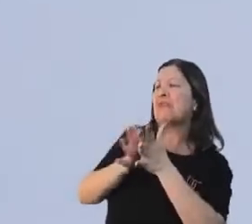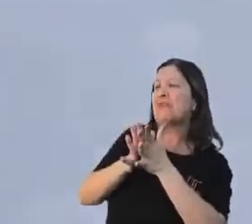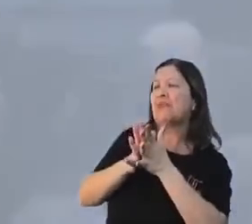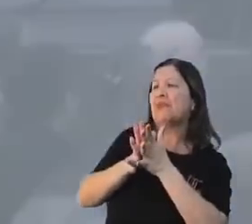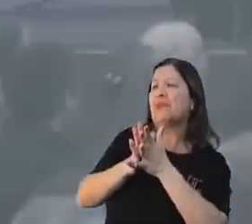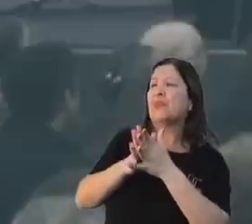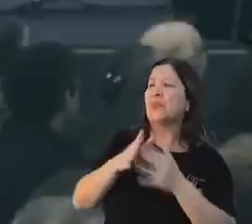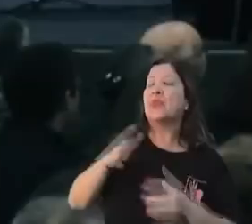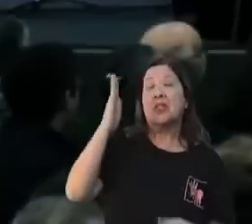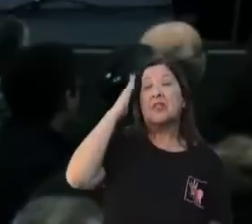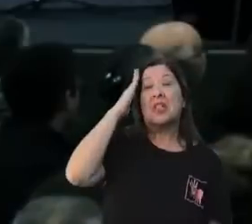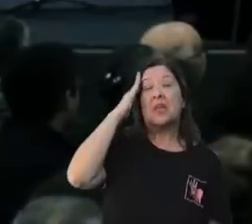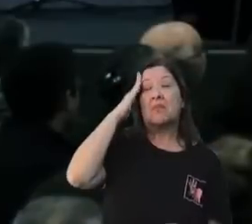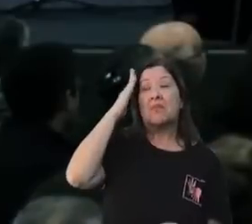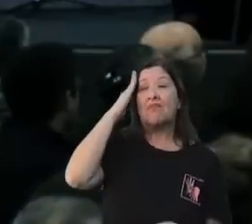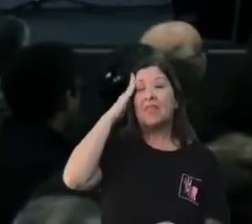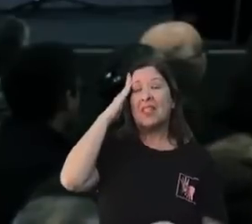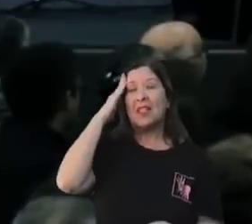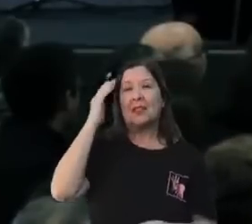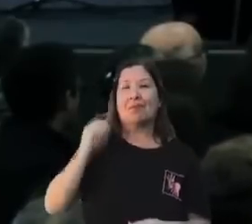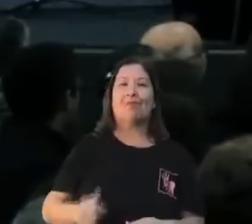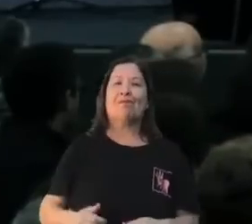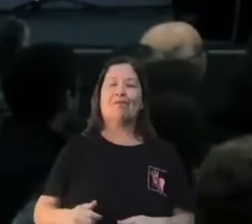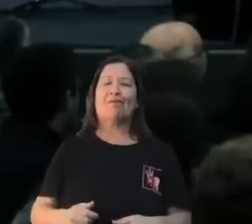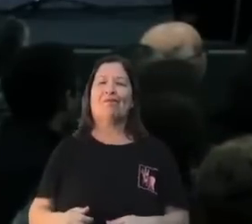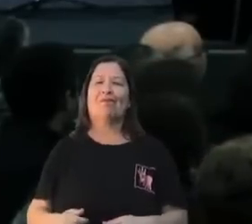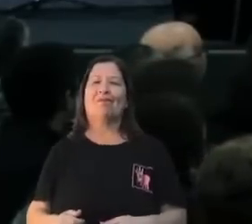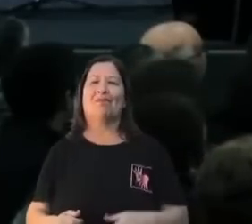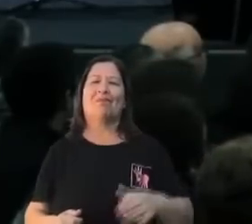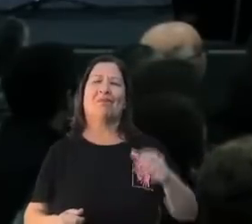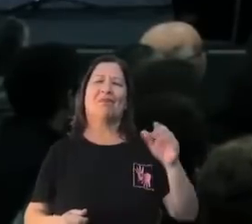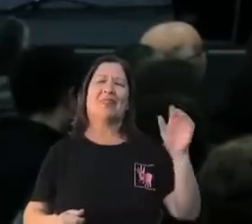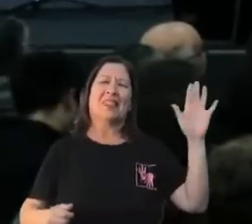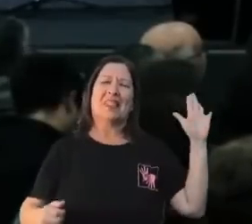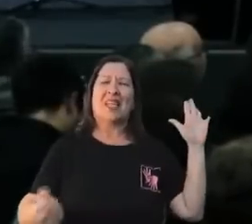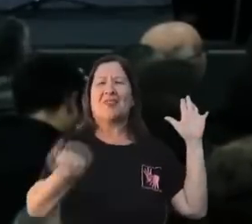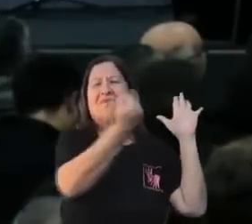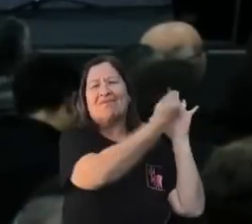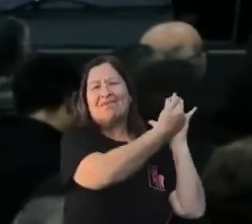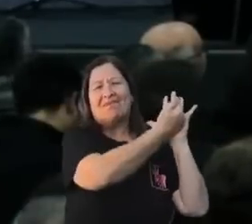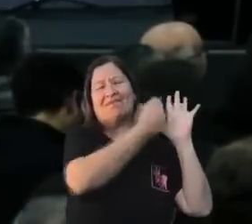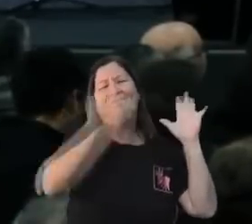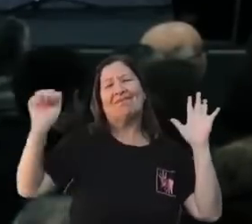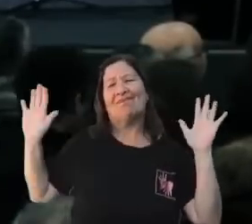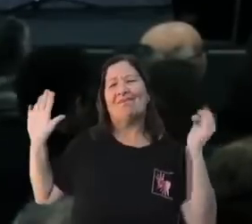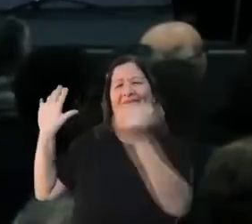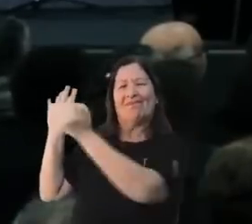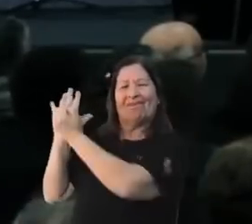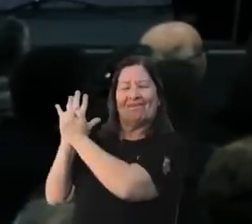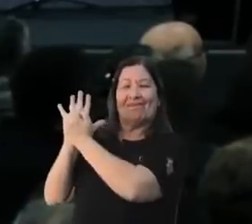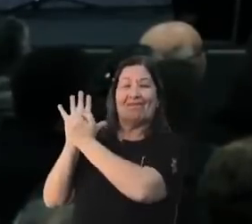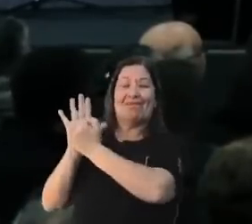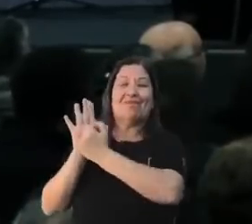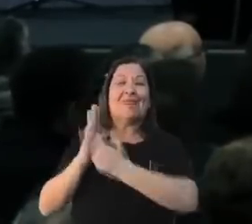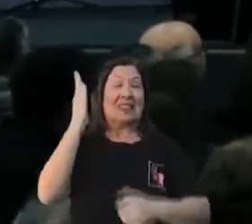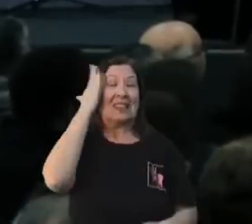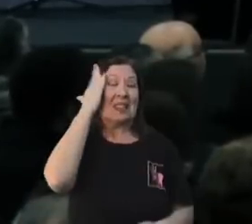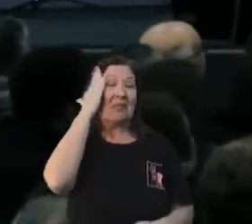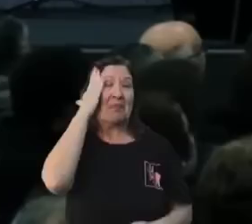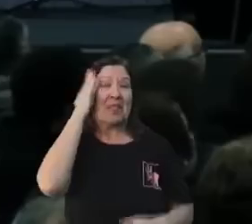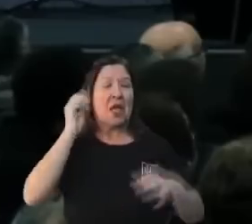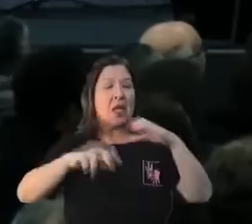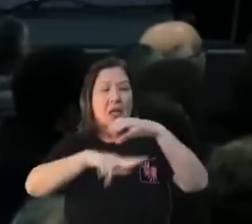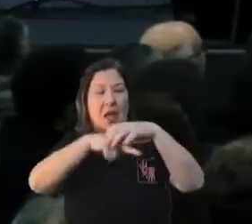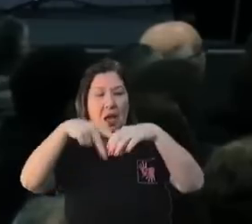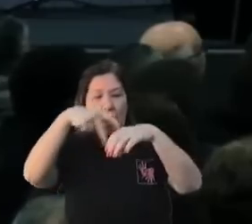escribas, para ser crucificado, para ressuscitar o terceiro dia. E a conclusão que